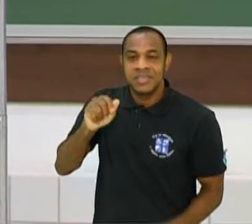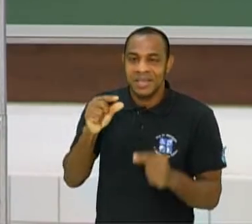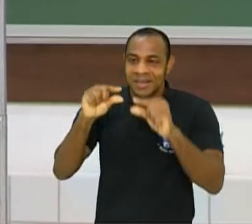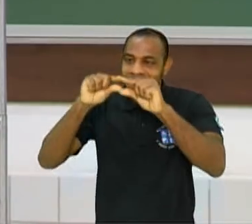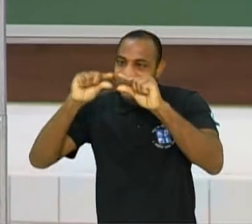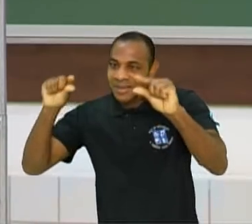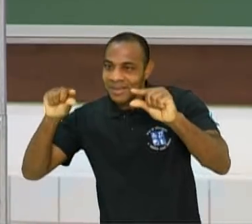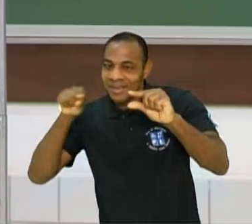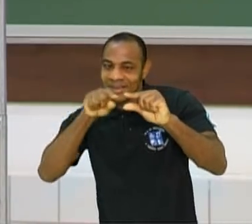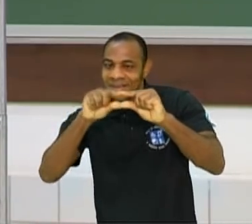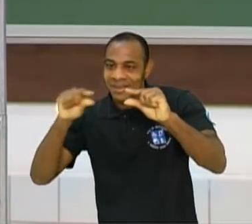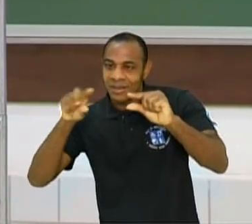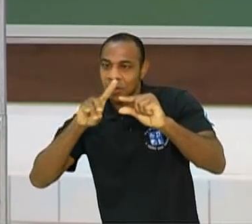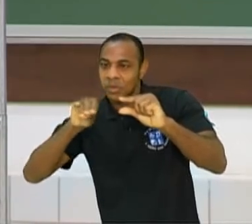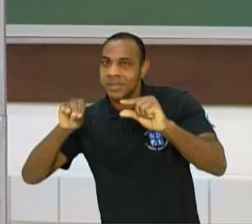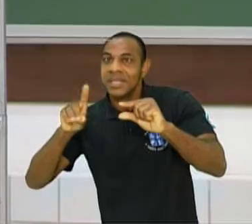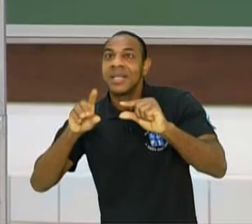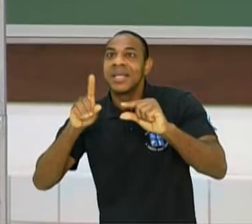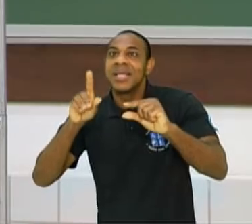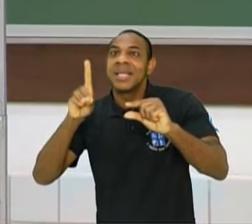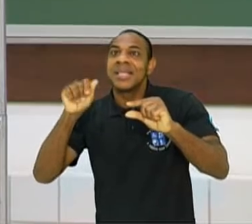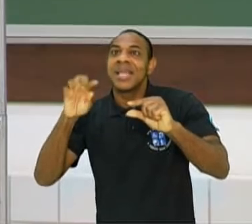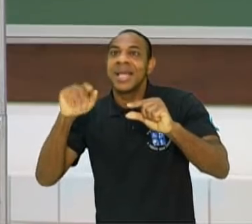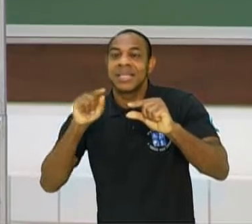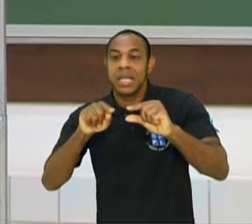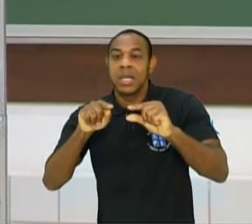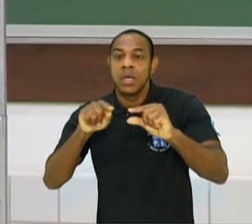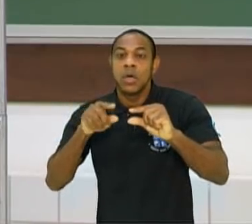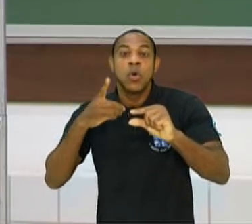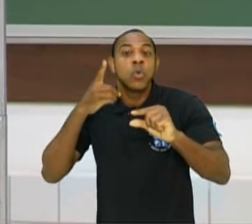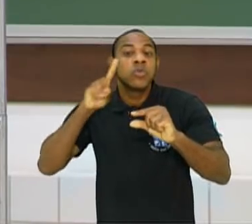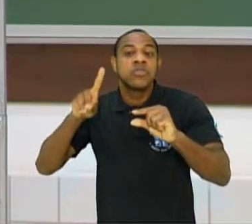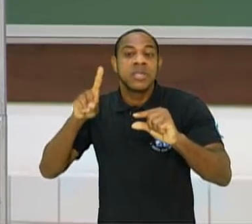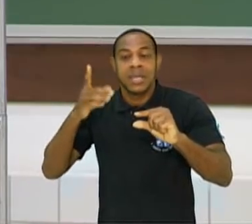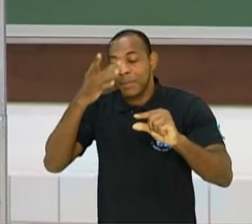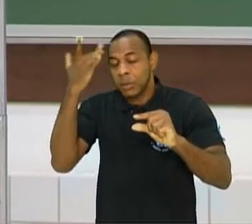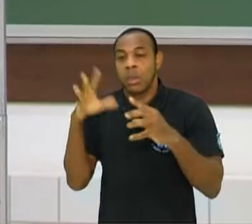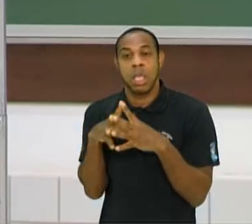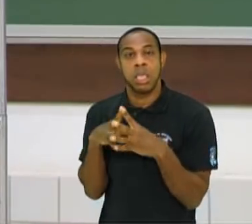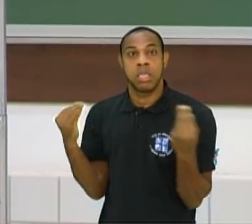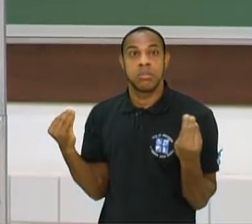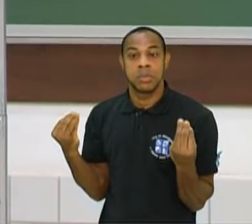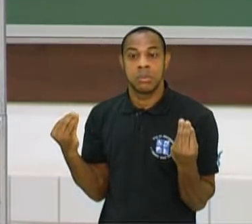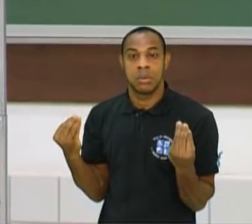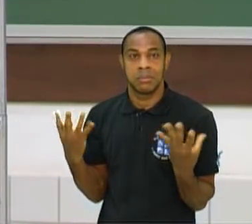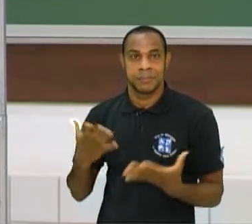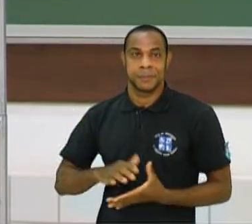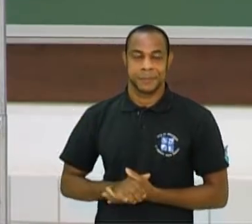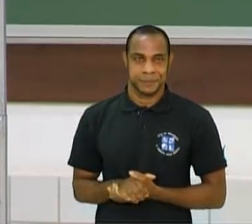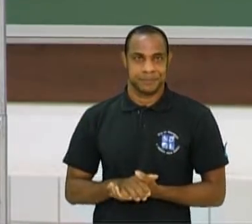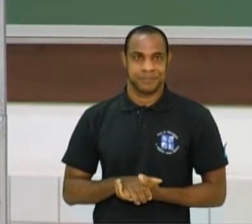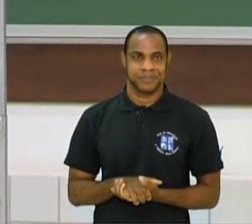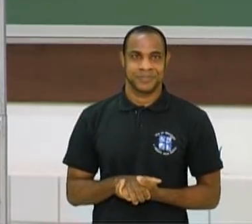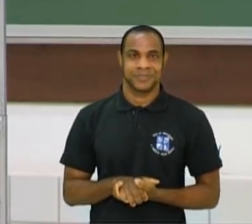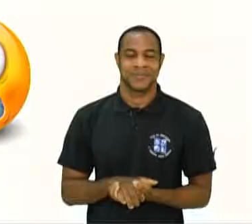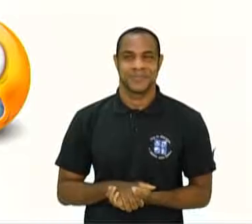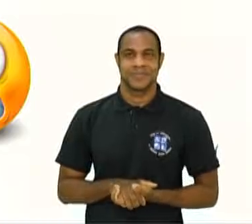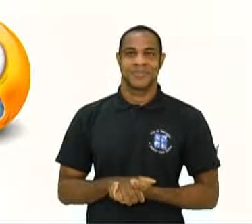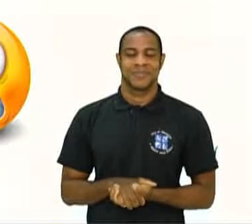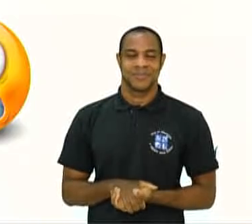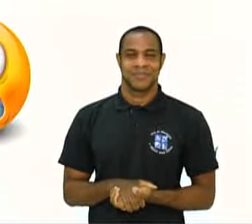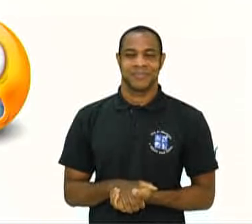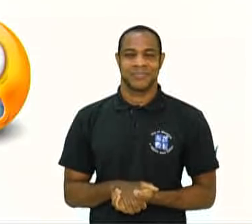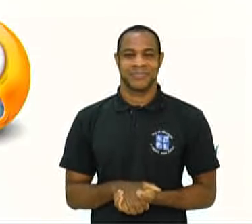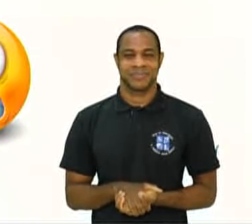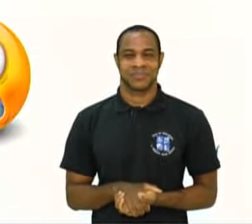ali, junto com o nome, era a data do desaparecimento dessa pessoa. Sure enough, its